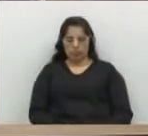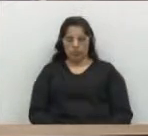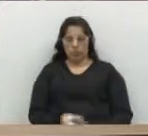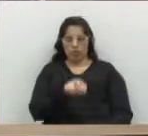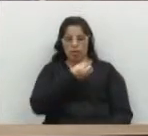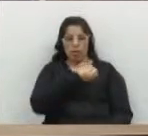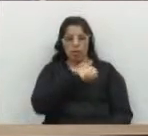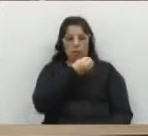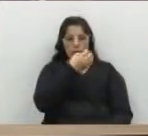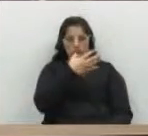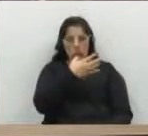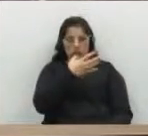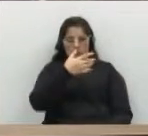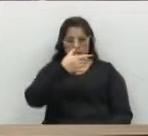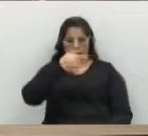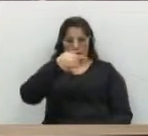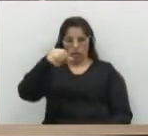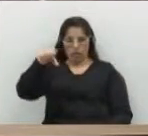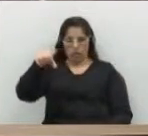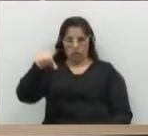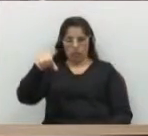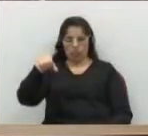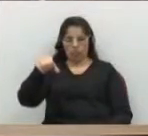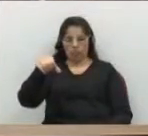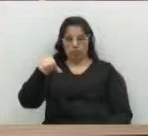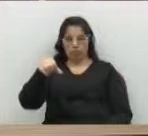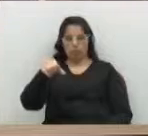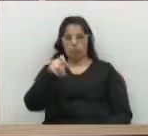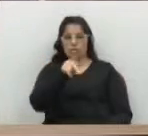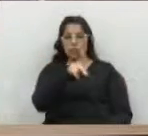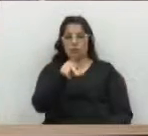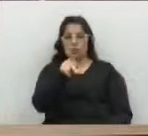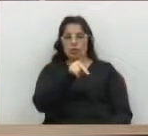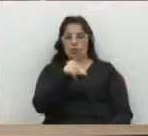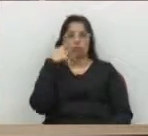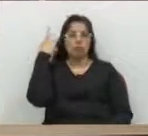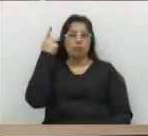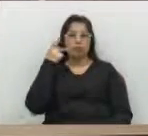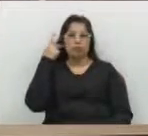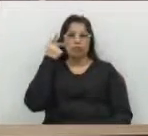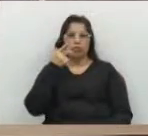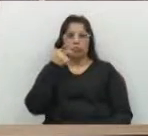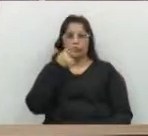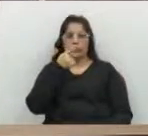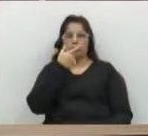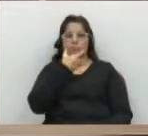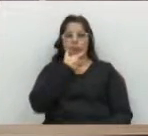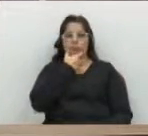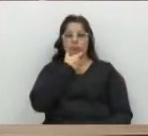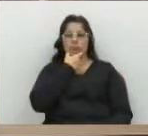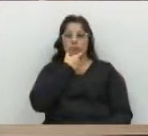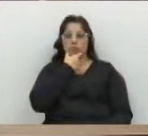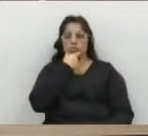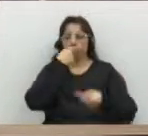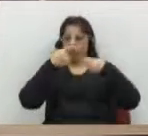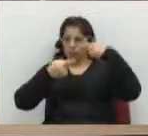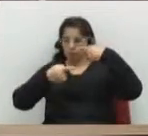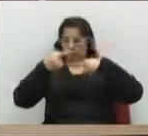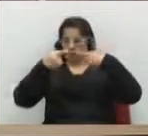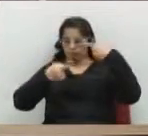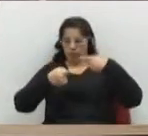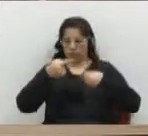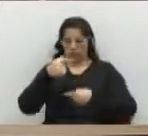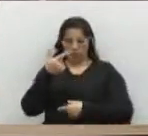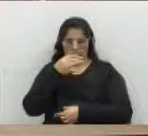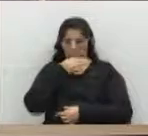Requerimento número 479 da professora e vereadora Érica está em discussão. Não havendo, direto